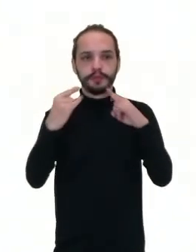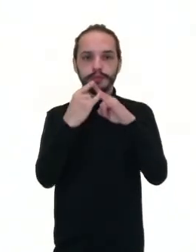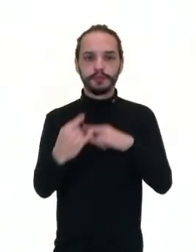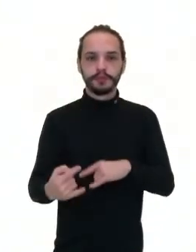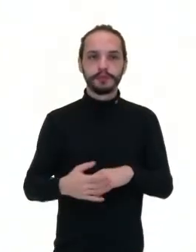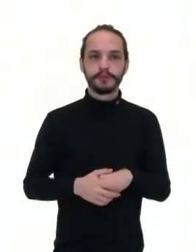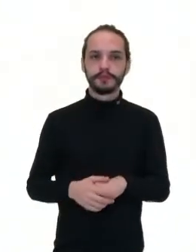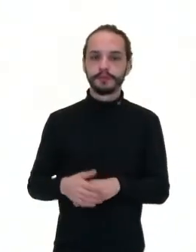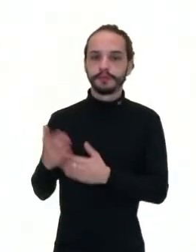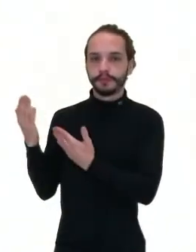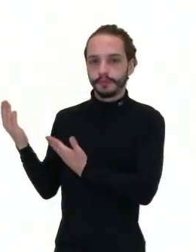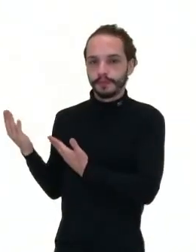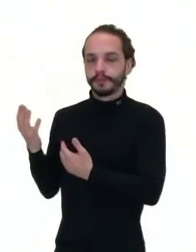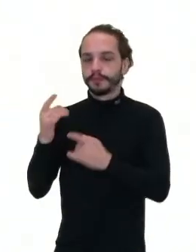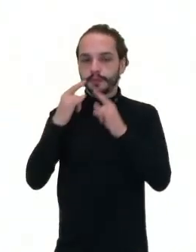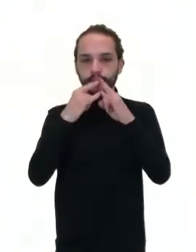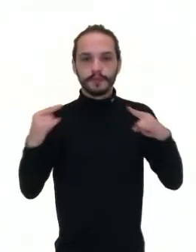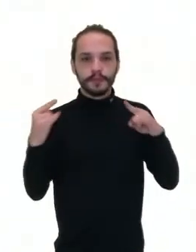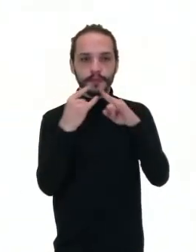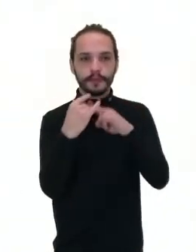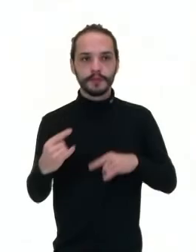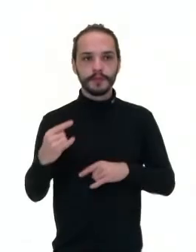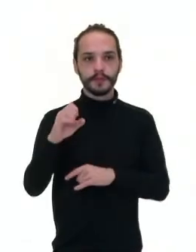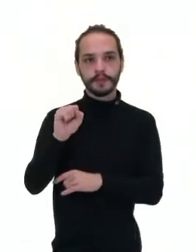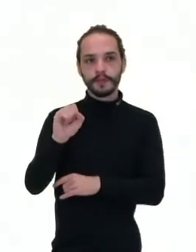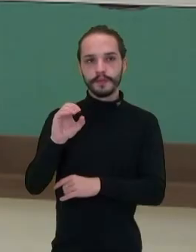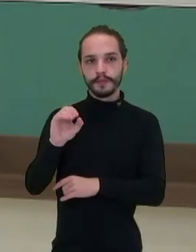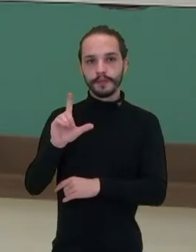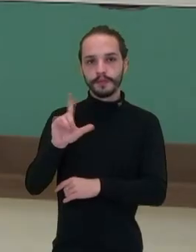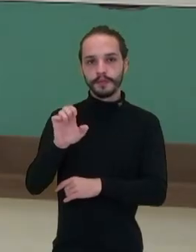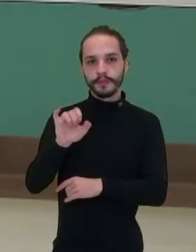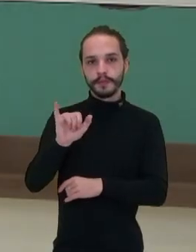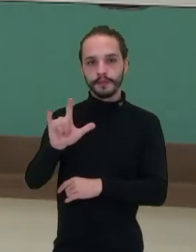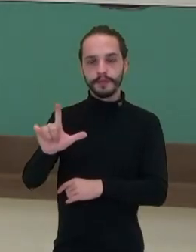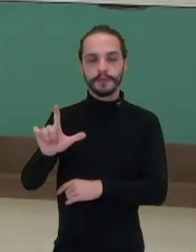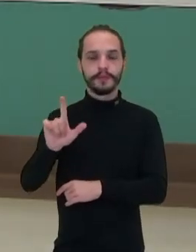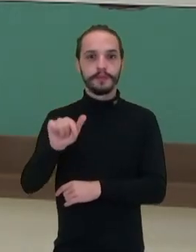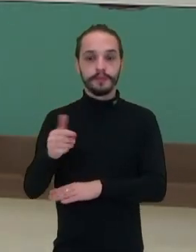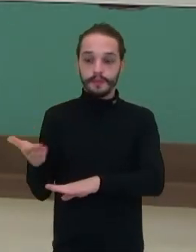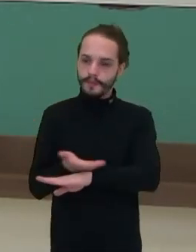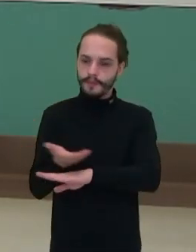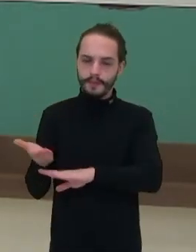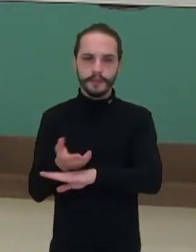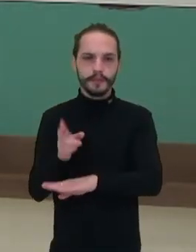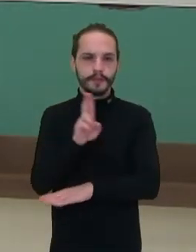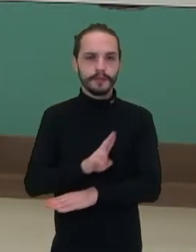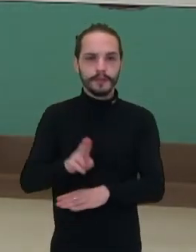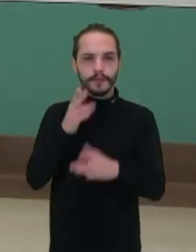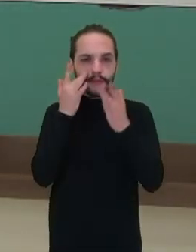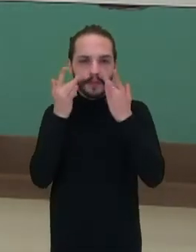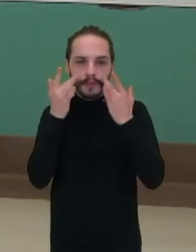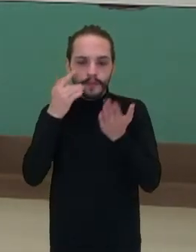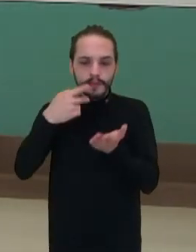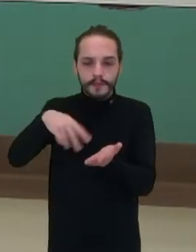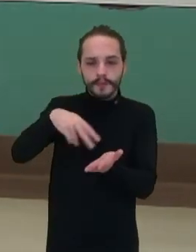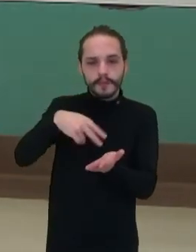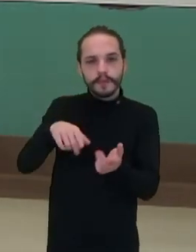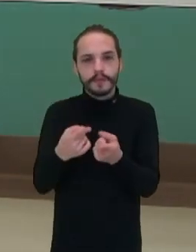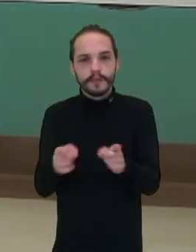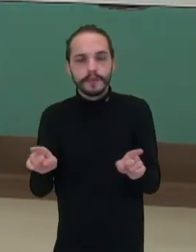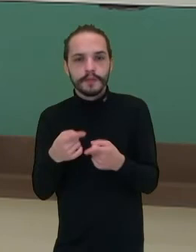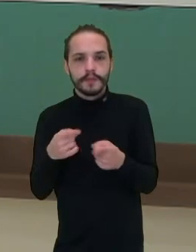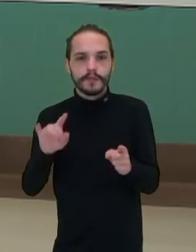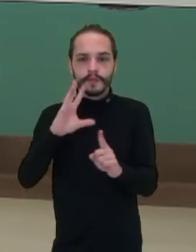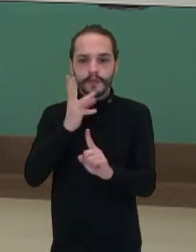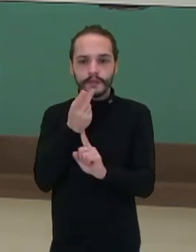Soleil, ciclo já contemporâneo, ciclo uma visão muito moderna, vamos colocar dessa forma. Eles usam a teatralidade, usam a dança, usam a música, usam as artes